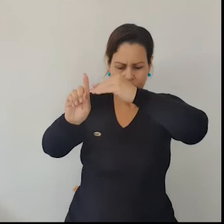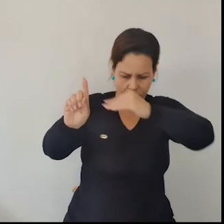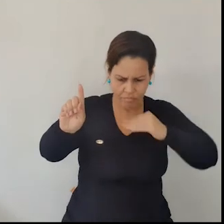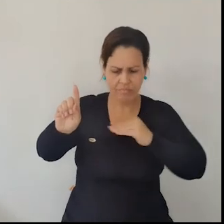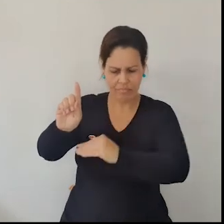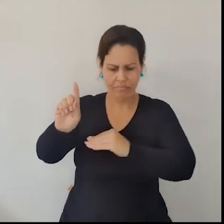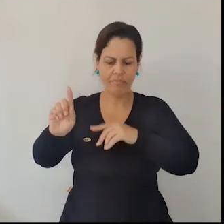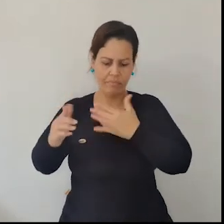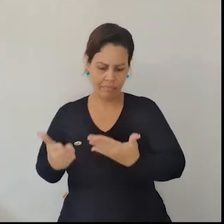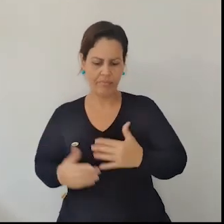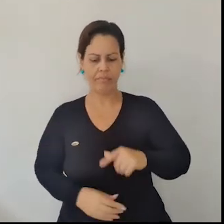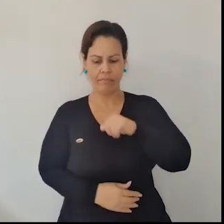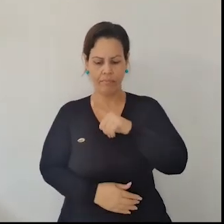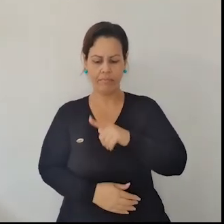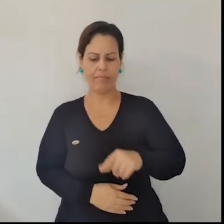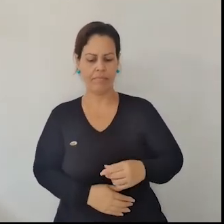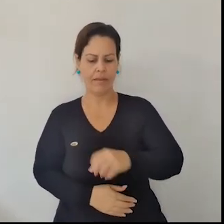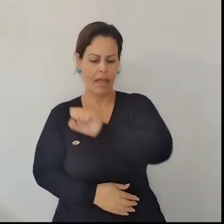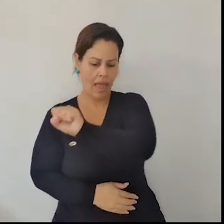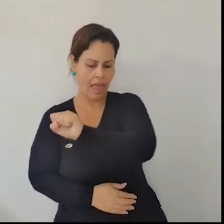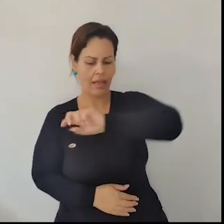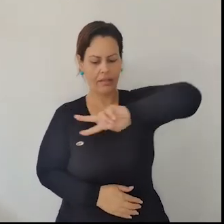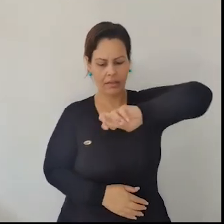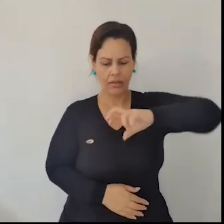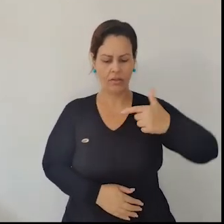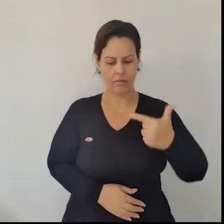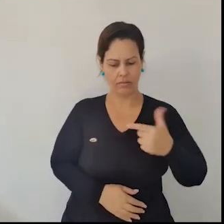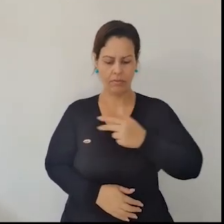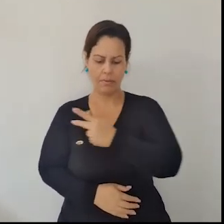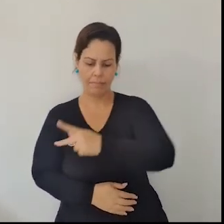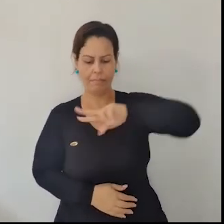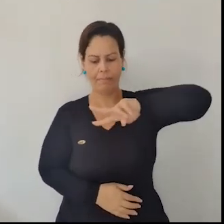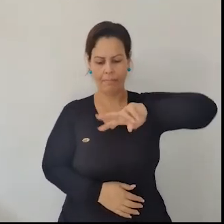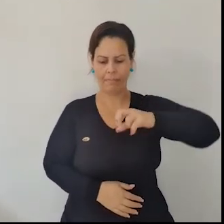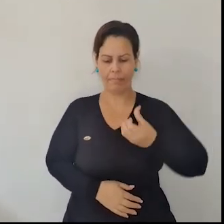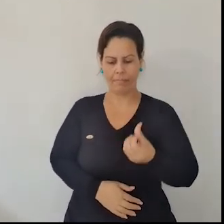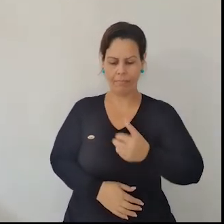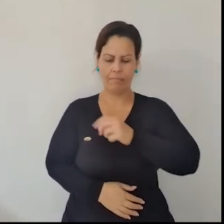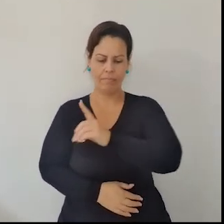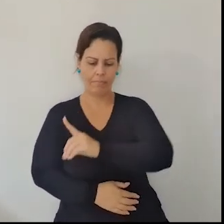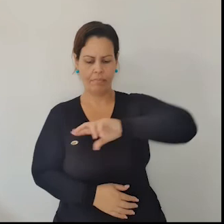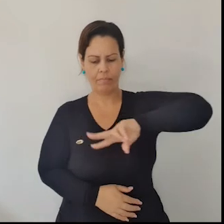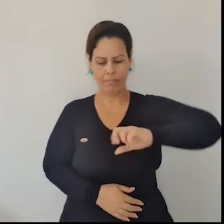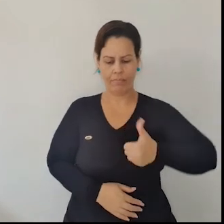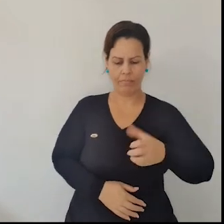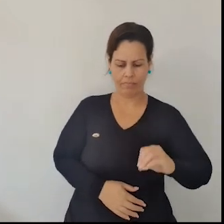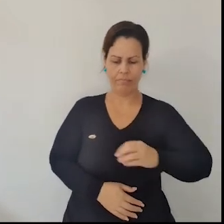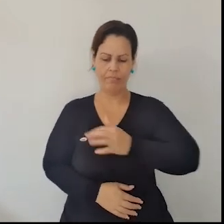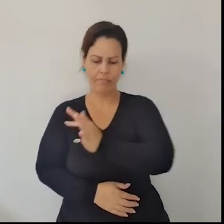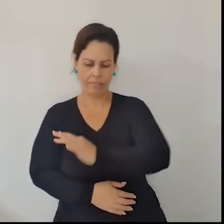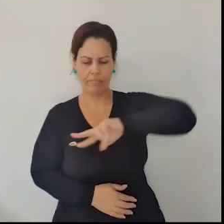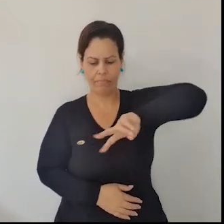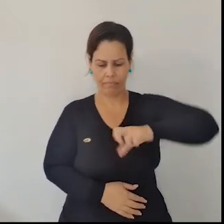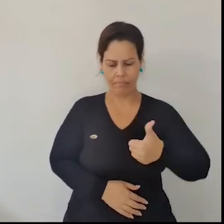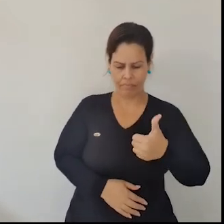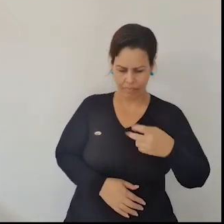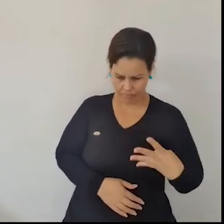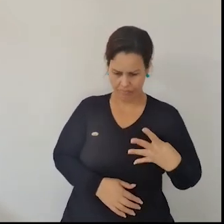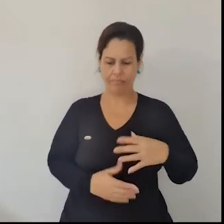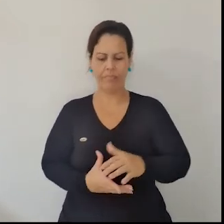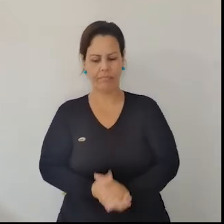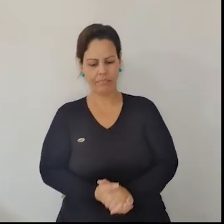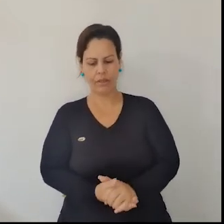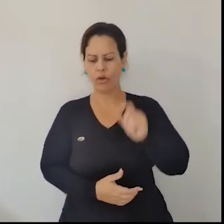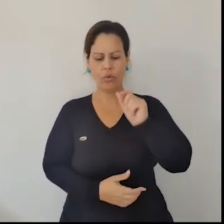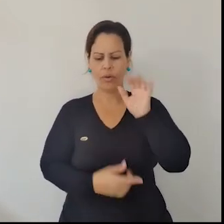P 6 elétrons, o D 10 elétrons e o F 4 elétrons. O que representa cada um desses números?